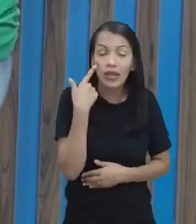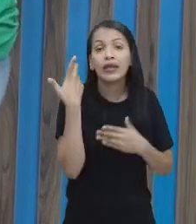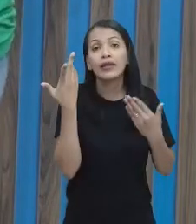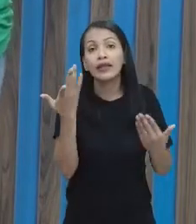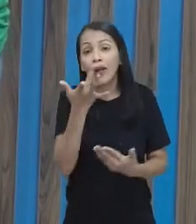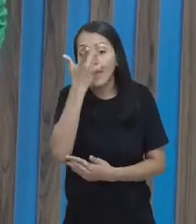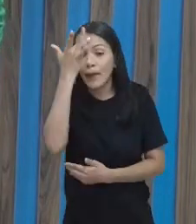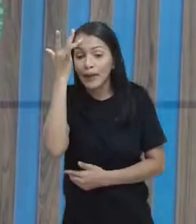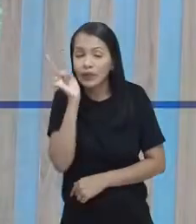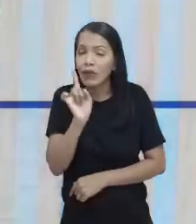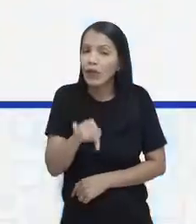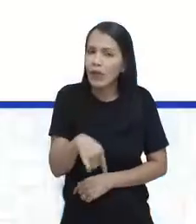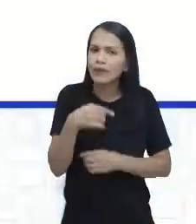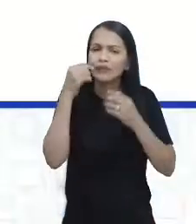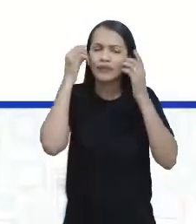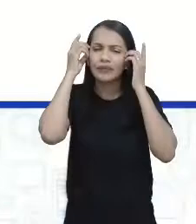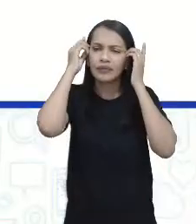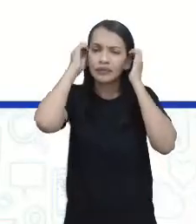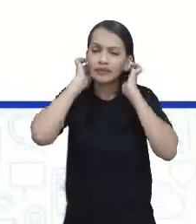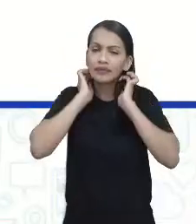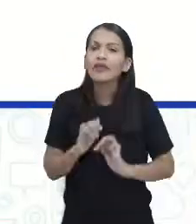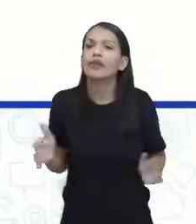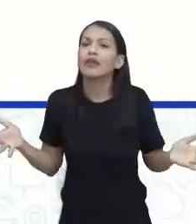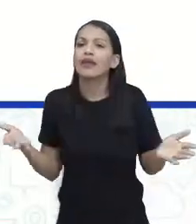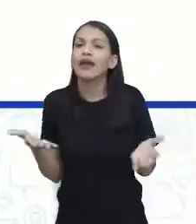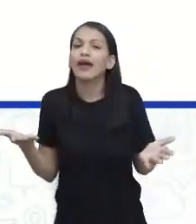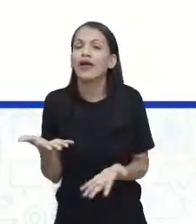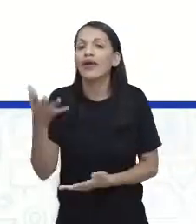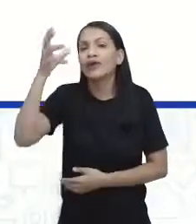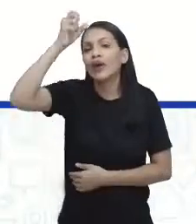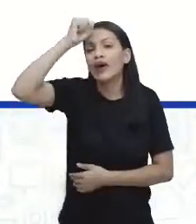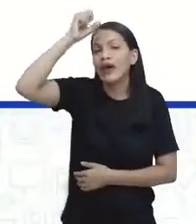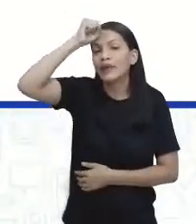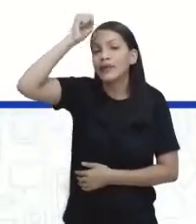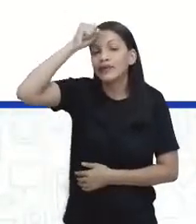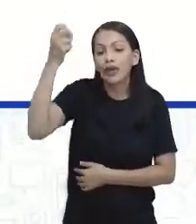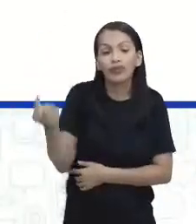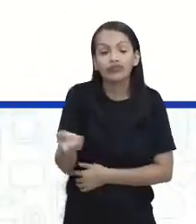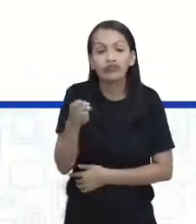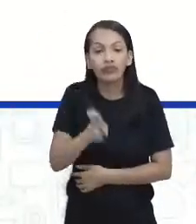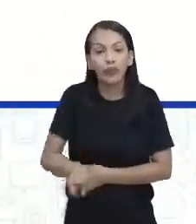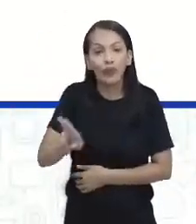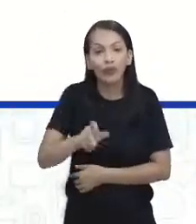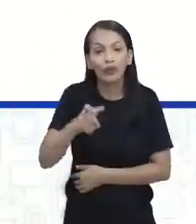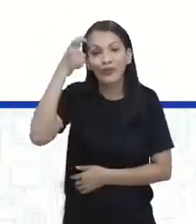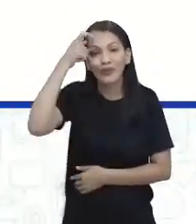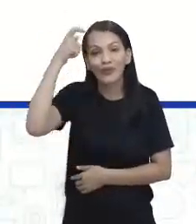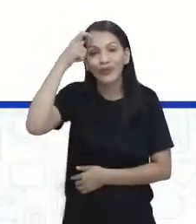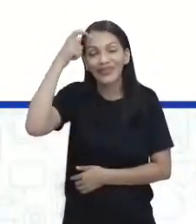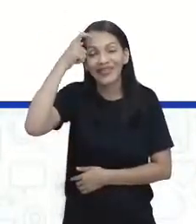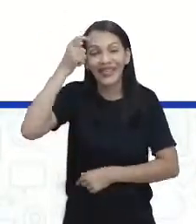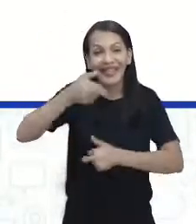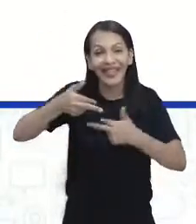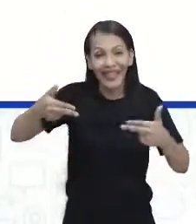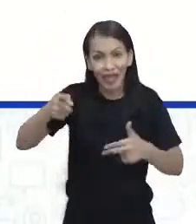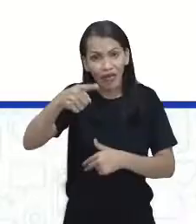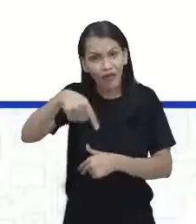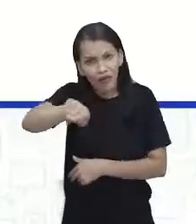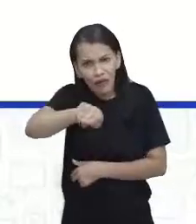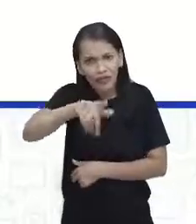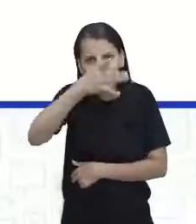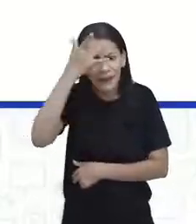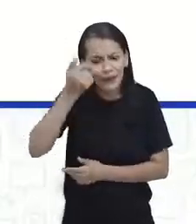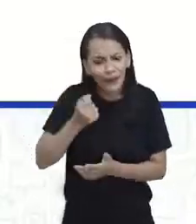gente, e agora, né? O que a gente pode aprender com o consumo consciente, né? Você, como um